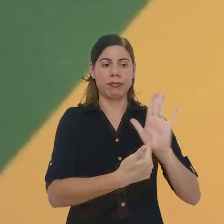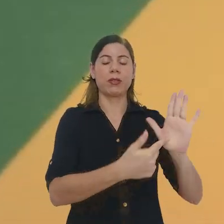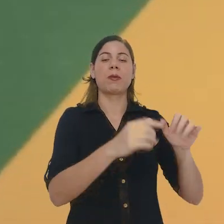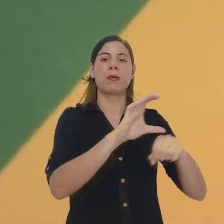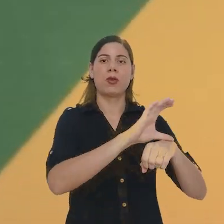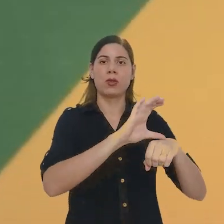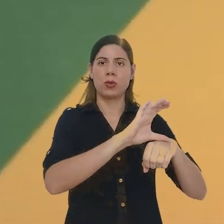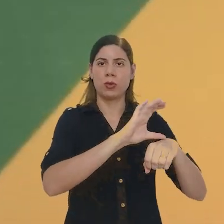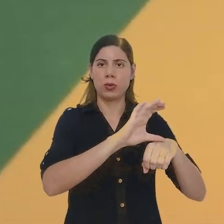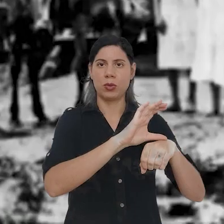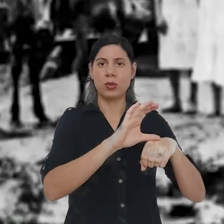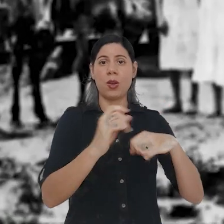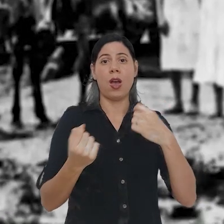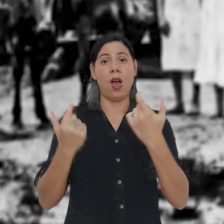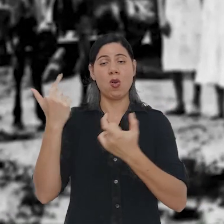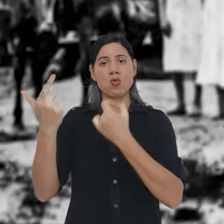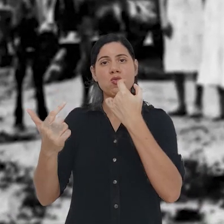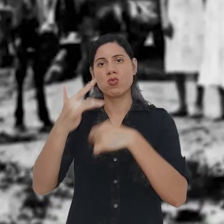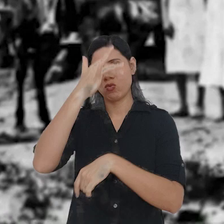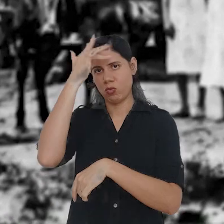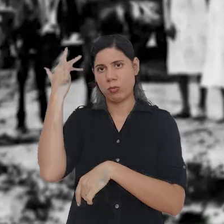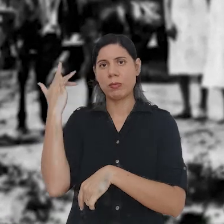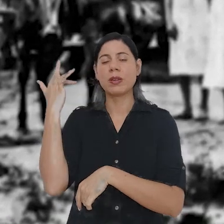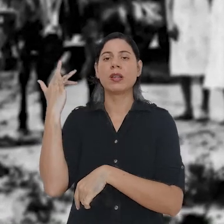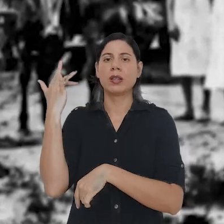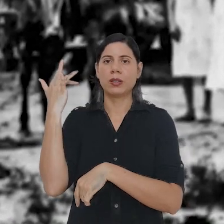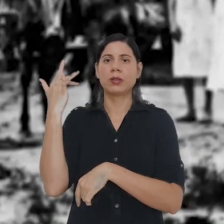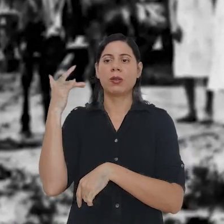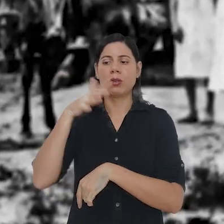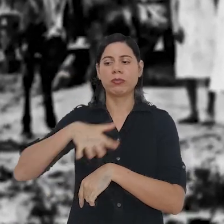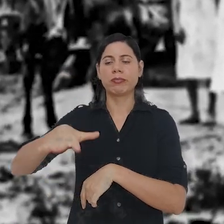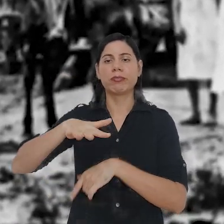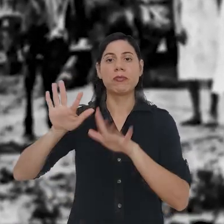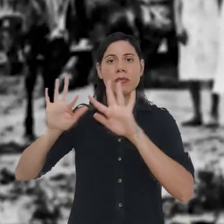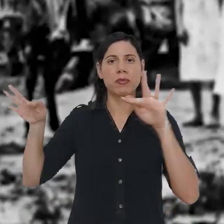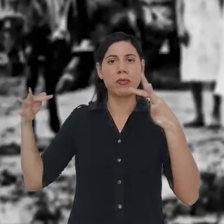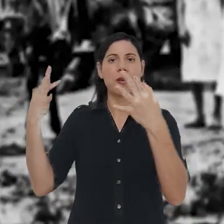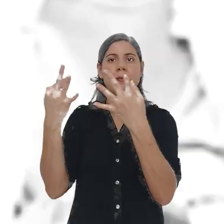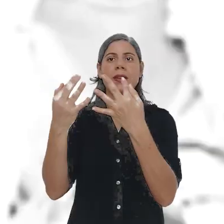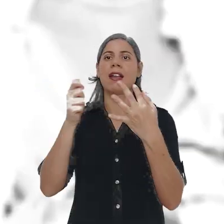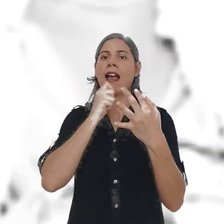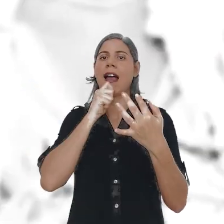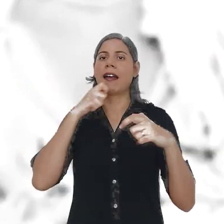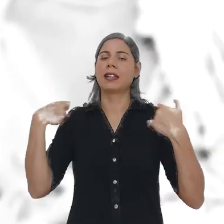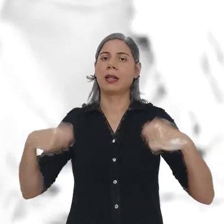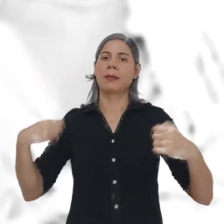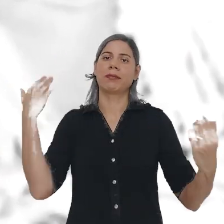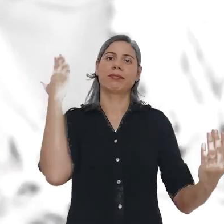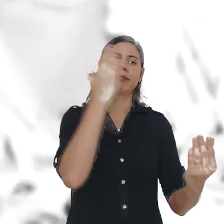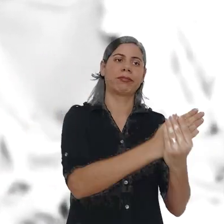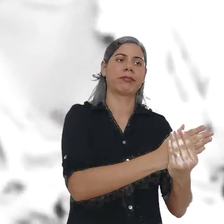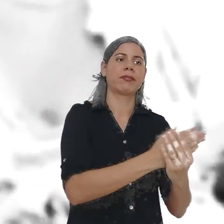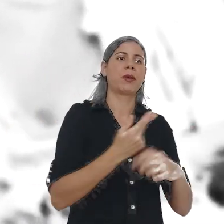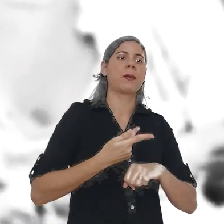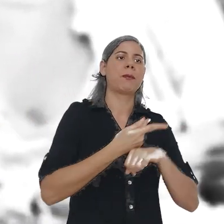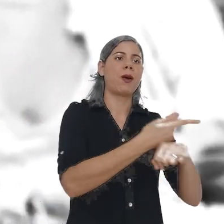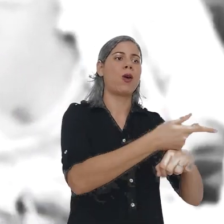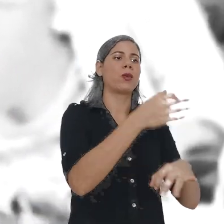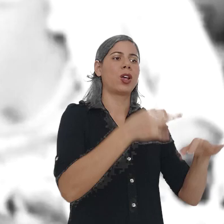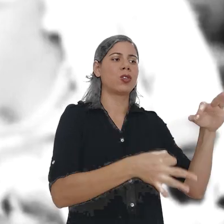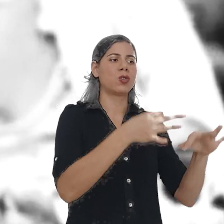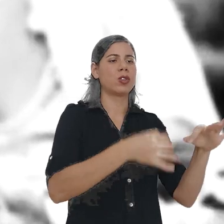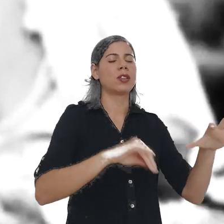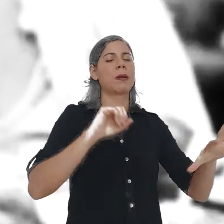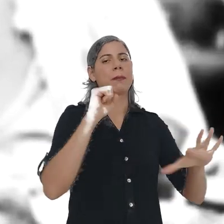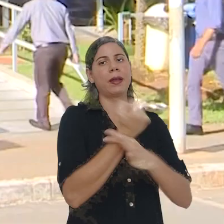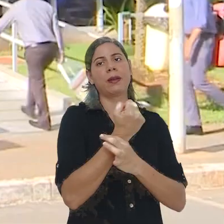previsto na Constituição, muitos seringueiros, soldados da borracha e seus familiares ainda precisam recorrer à justiça para garantir